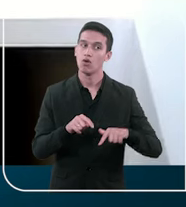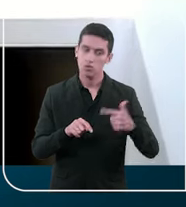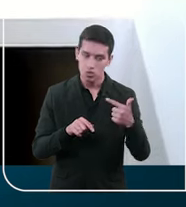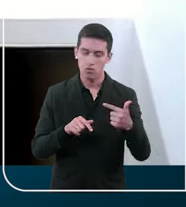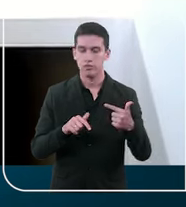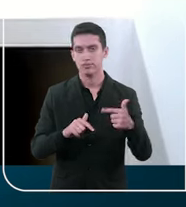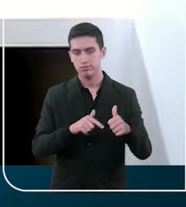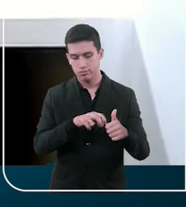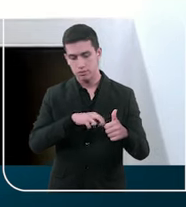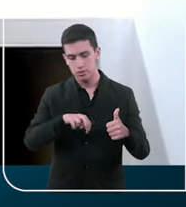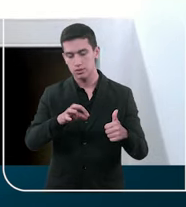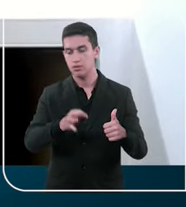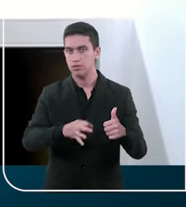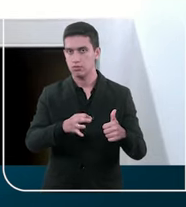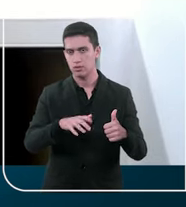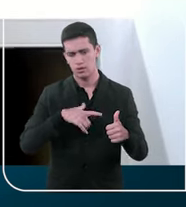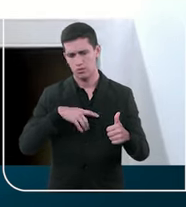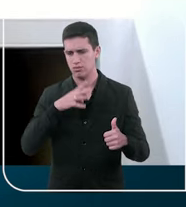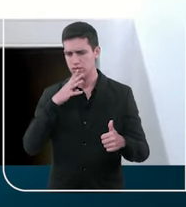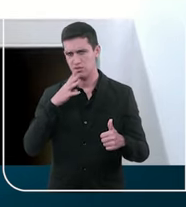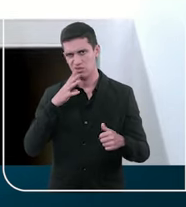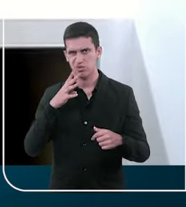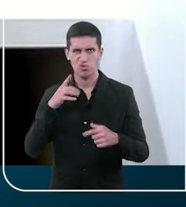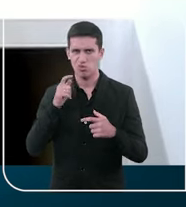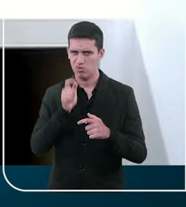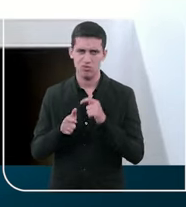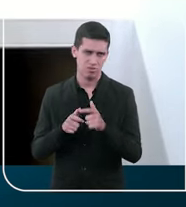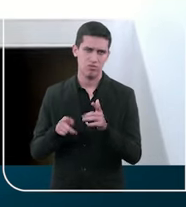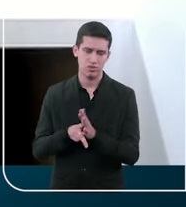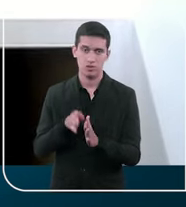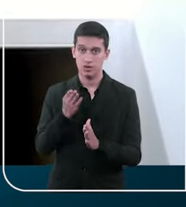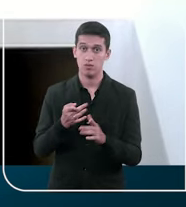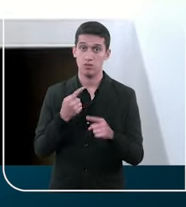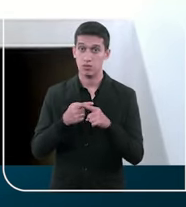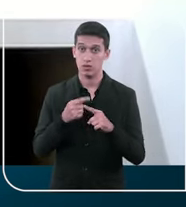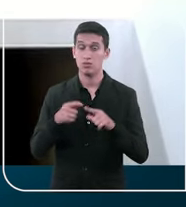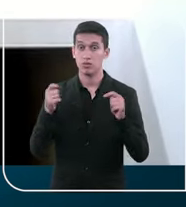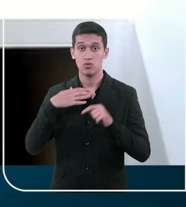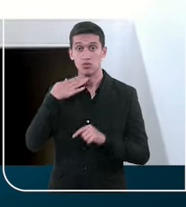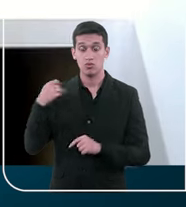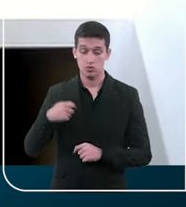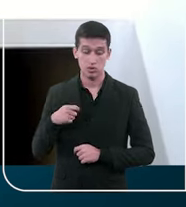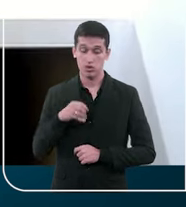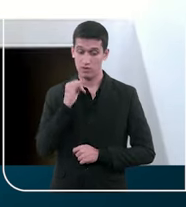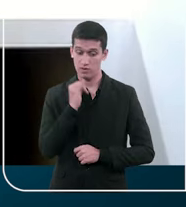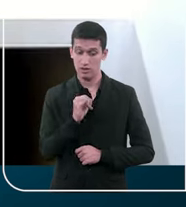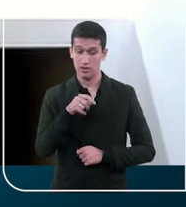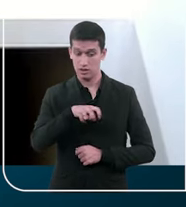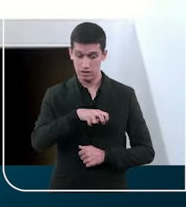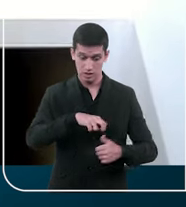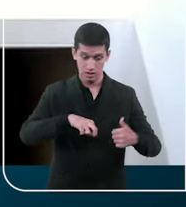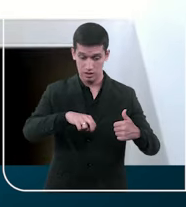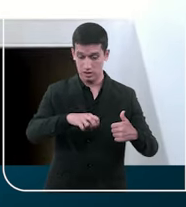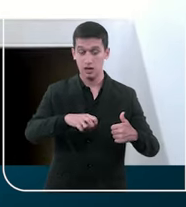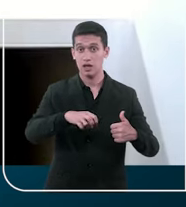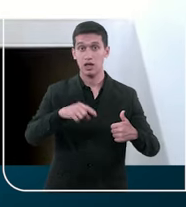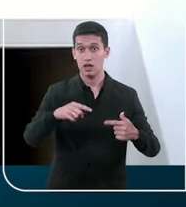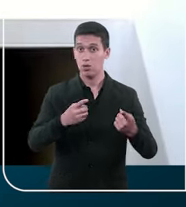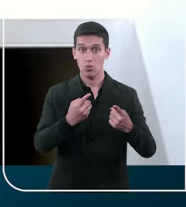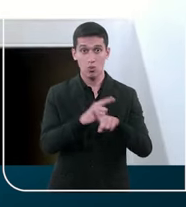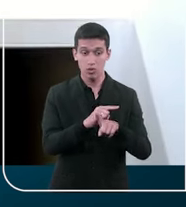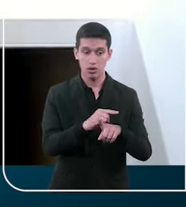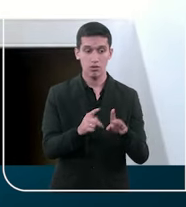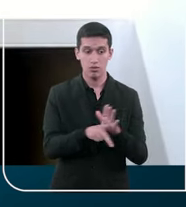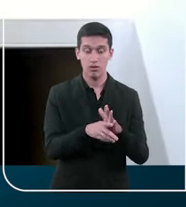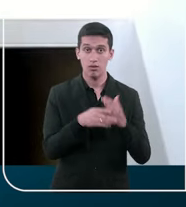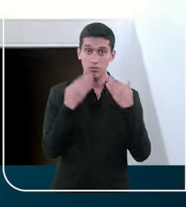possibilidade, né? Porque quando você permite que o tribunal anule um julgamento sob o fundamento de que a decisão dos jurados é manifestamente